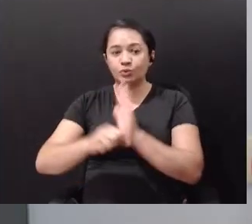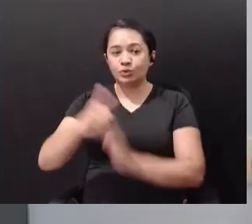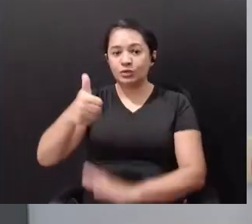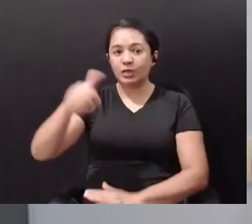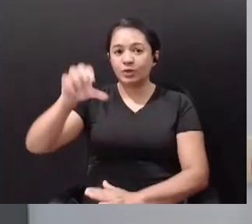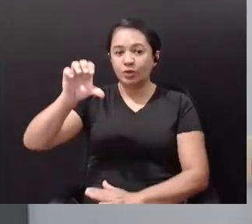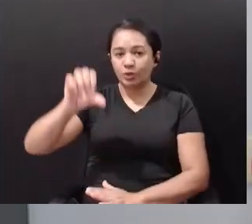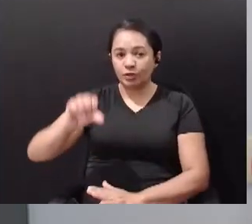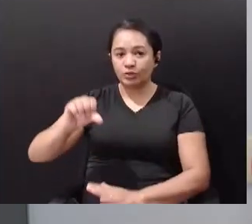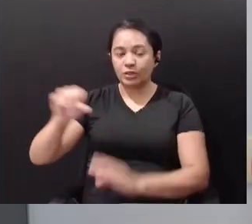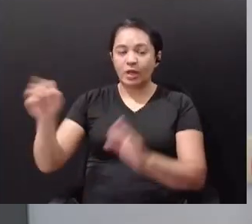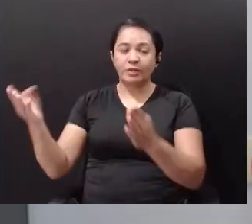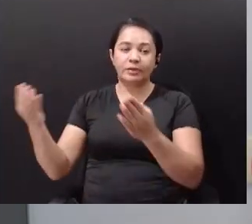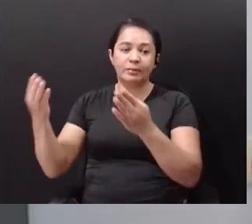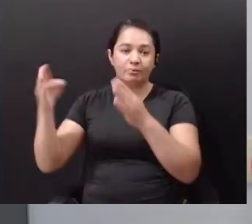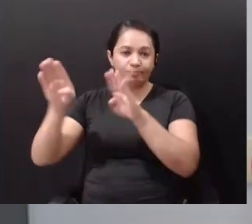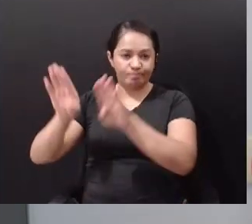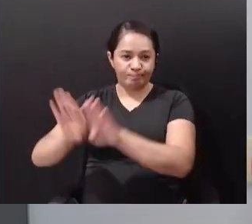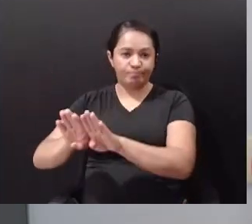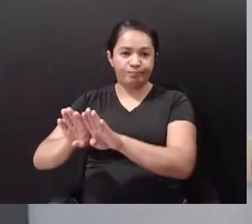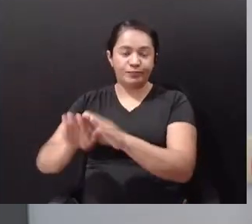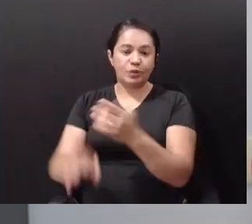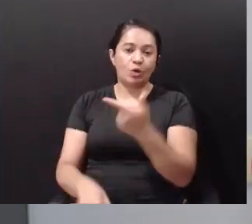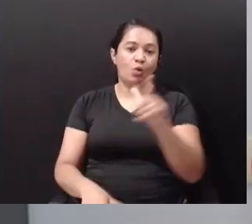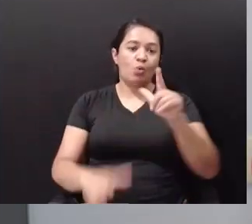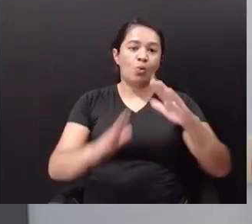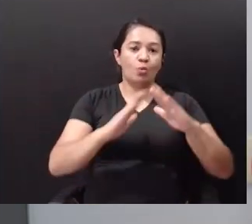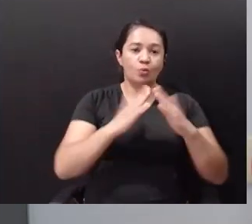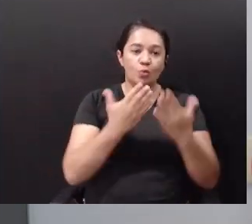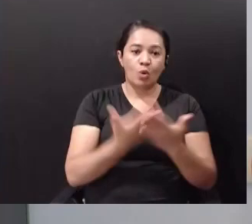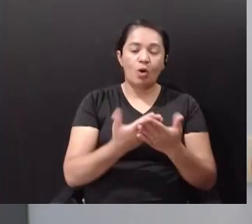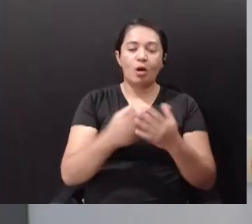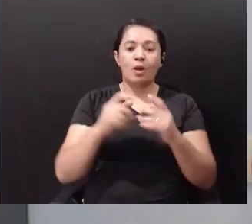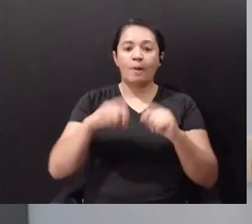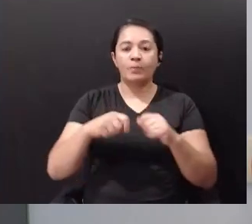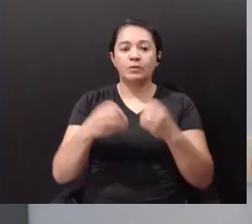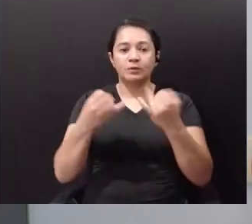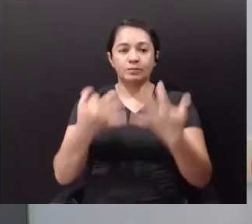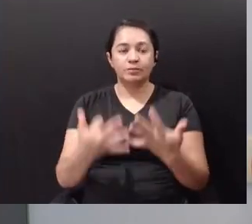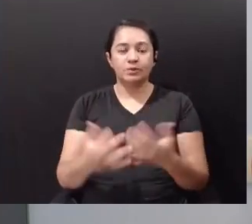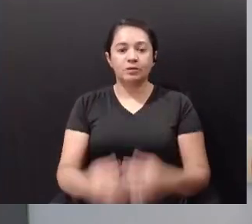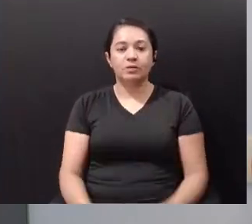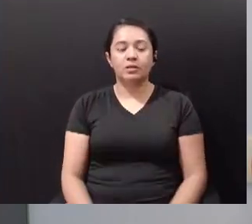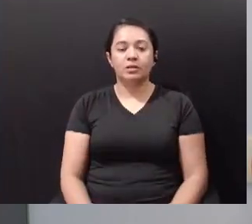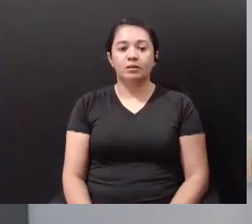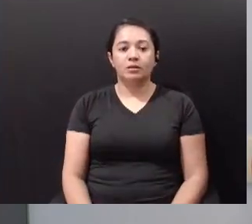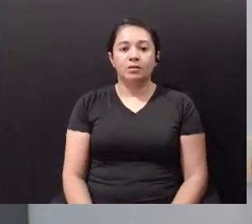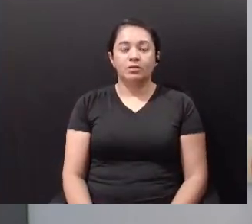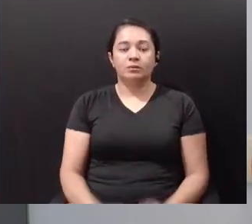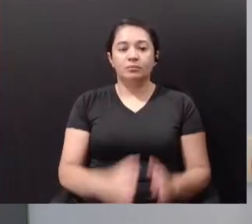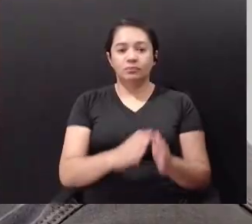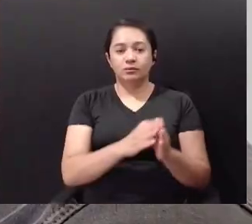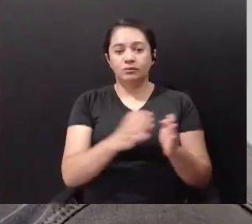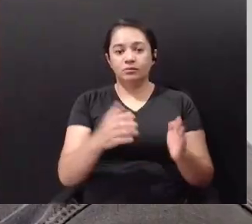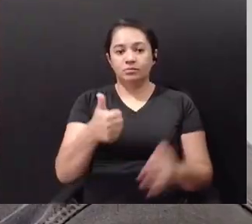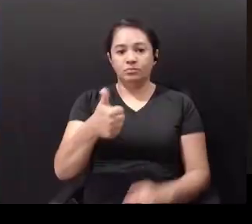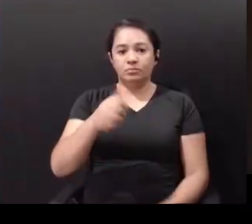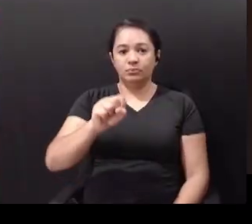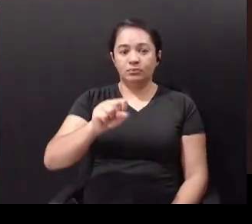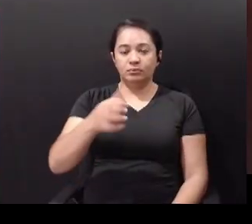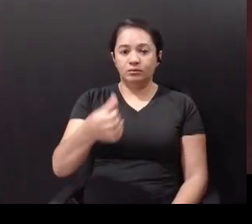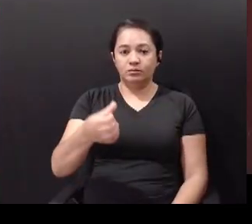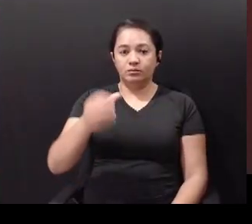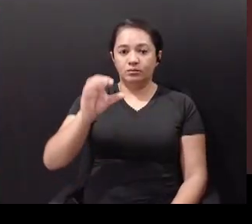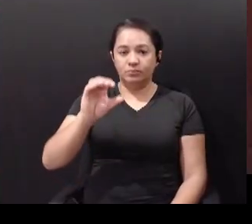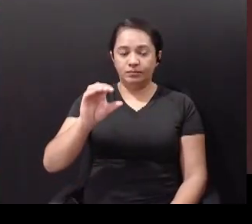fechando. Outro colégio que a gente pode citar é o caso ali na década de 1860 já, que é o